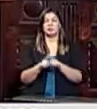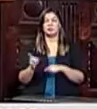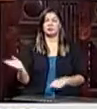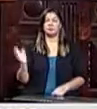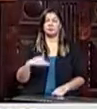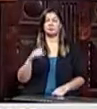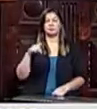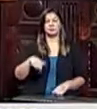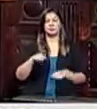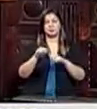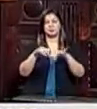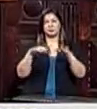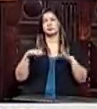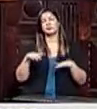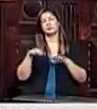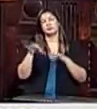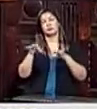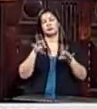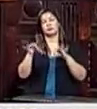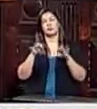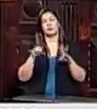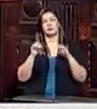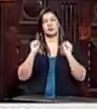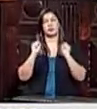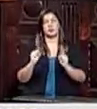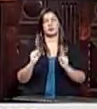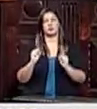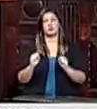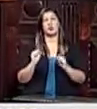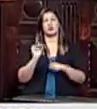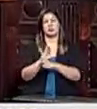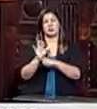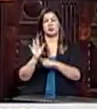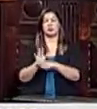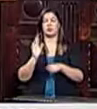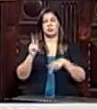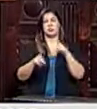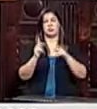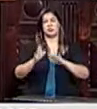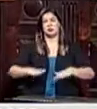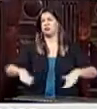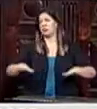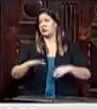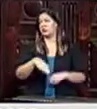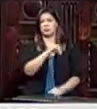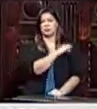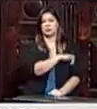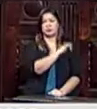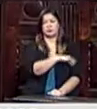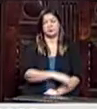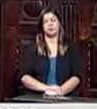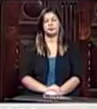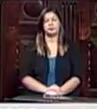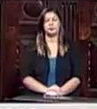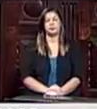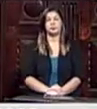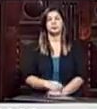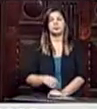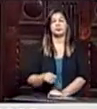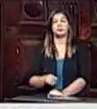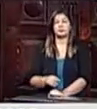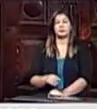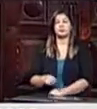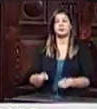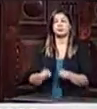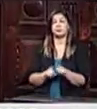plenário de projetos que possam felicitar ainda mais a população do Rio de Janeiro. Dizer o